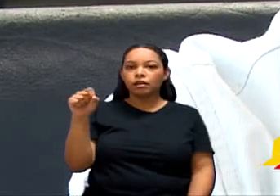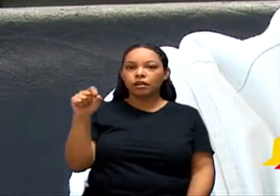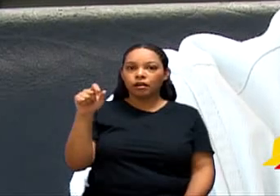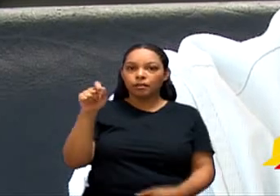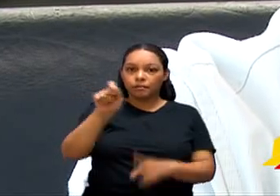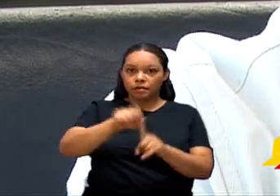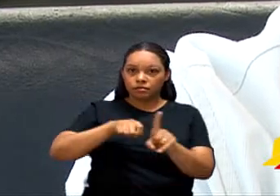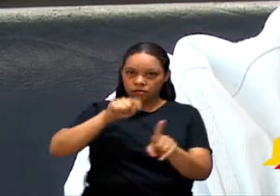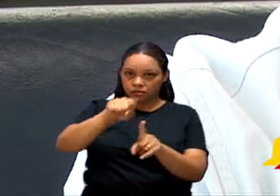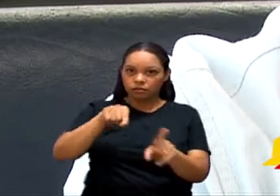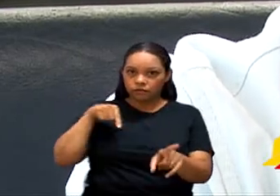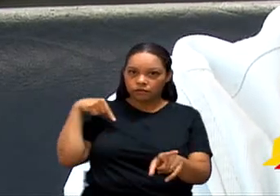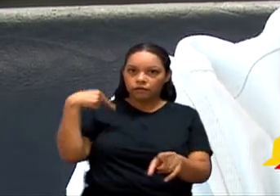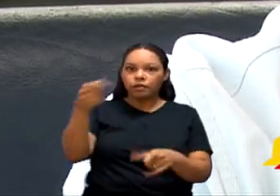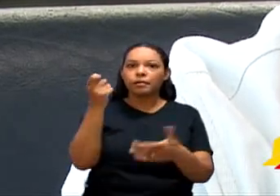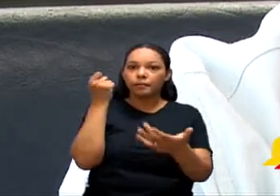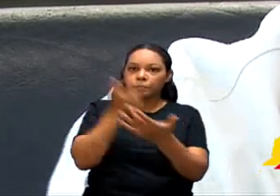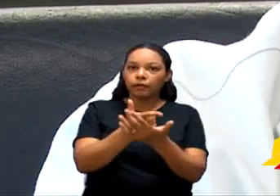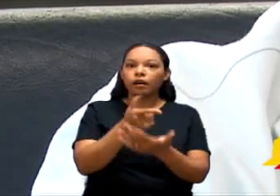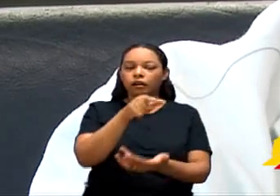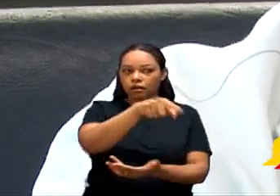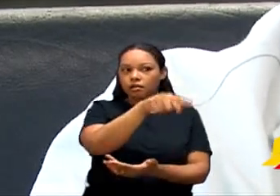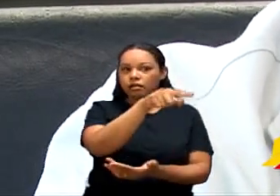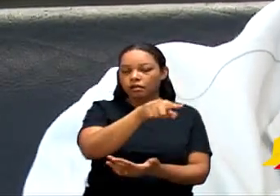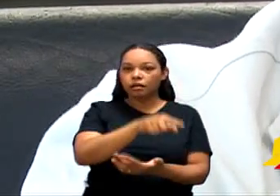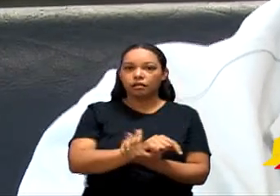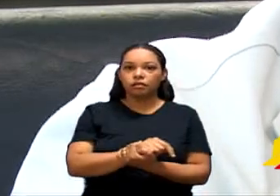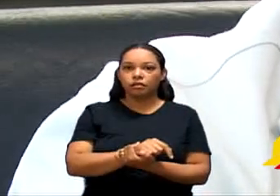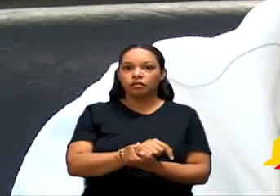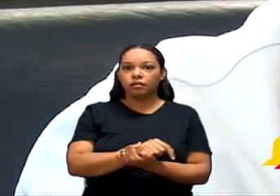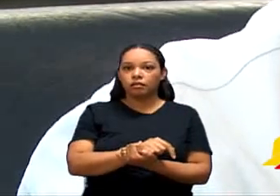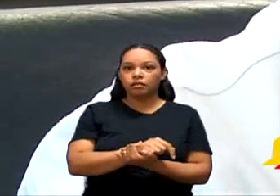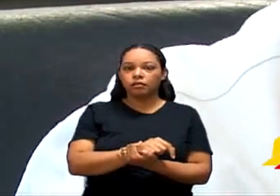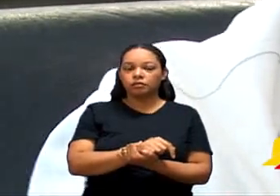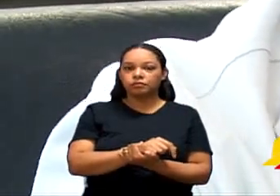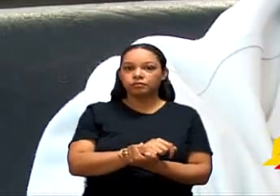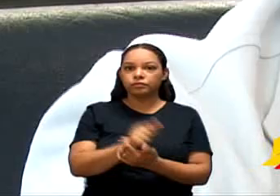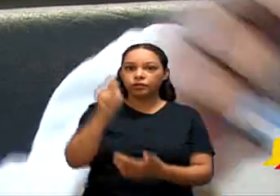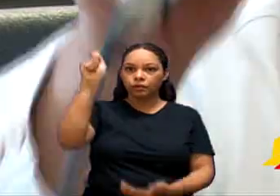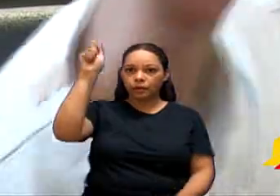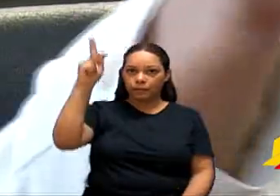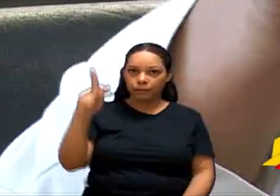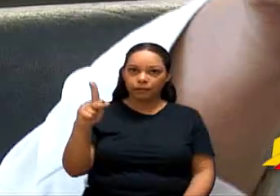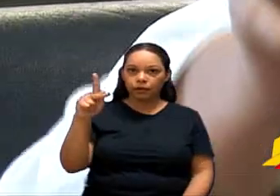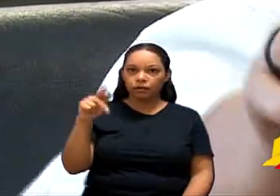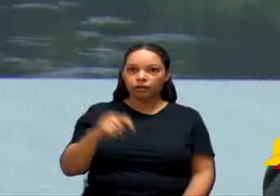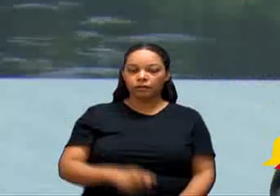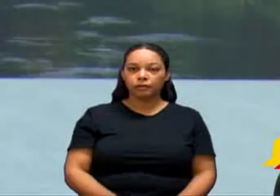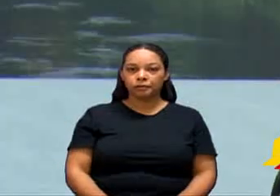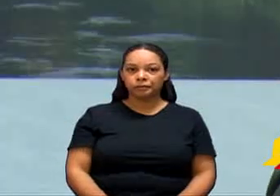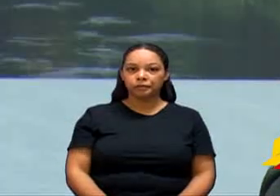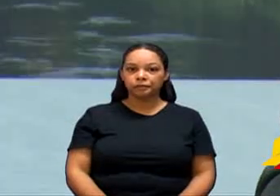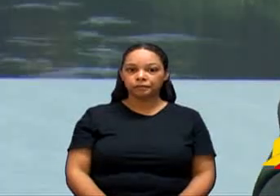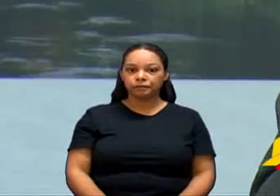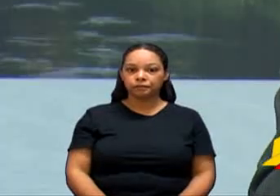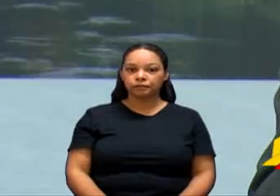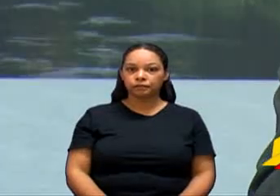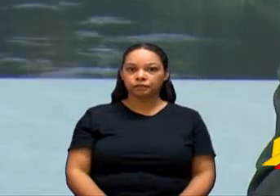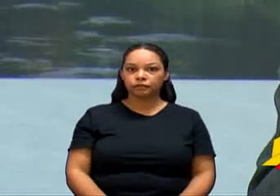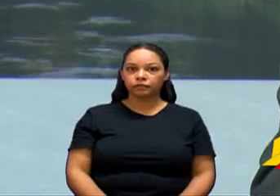os aposentados desse caixa que está deficitário. Sim. É isso, em resumo, é isso. Legal. Basicamente é isso, senhor presidente.